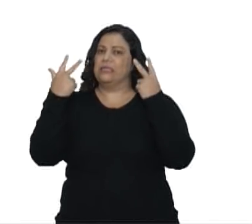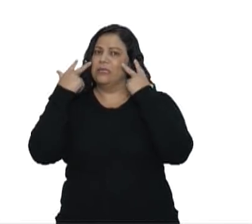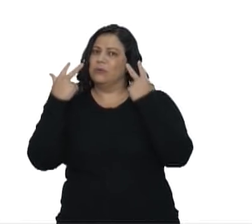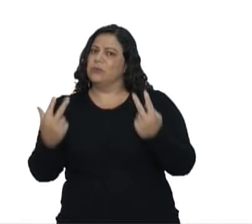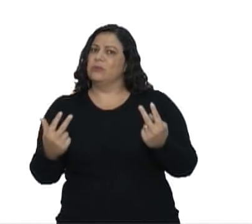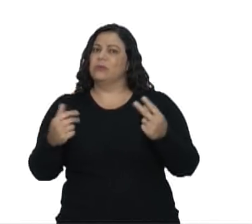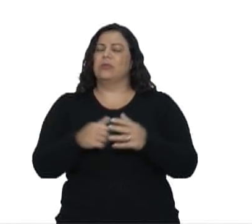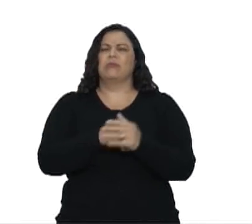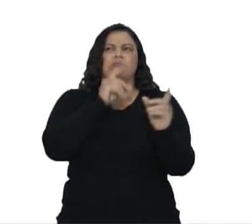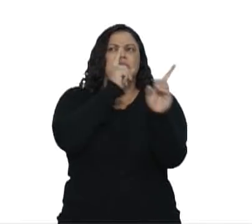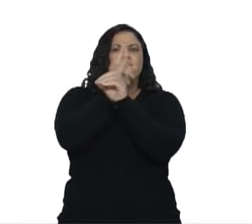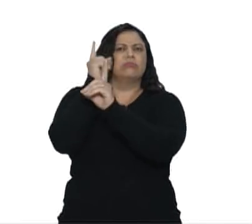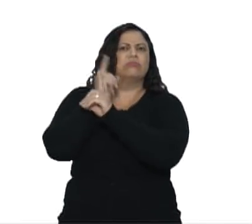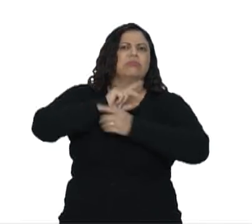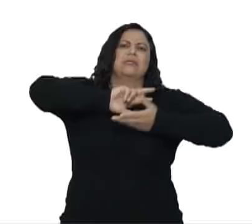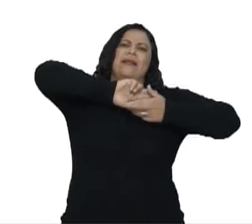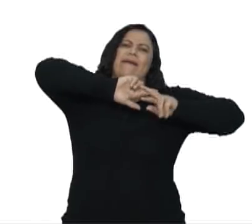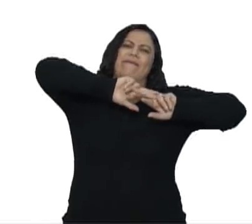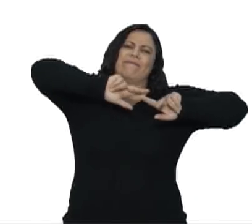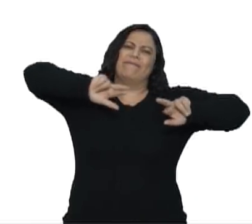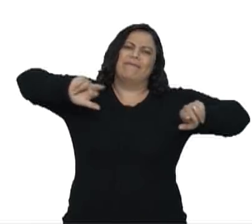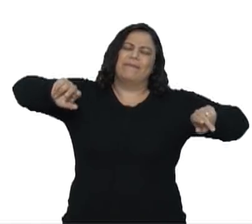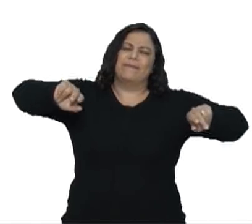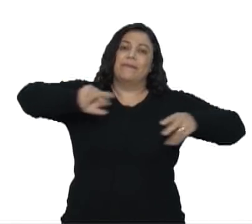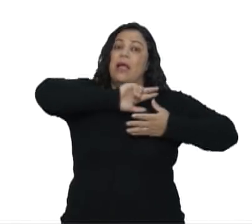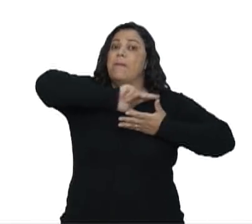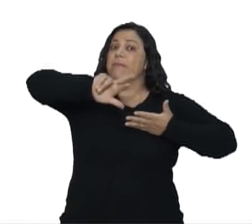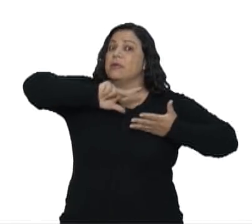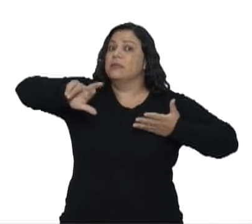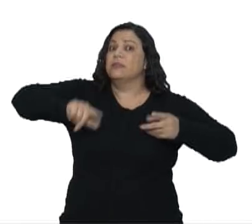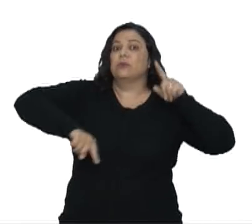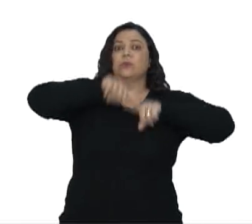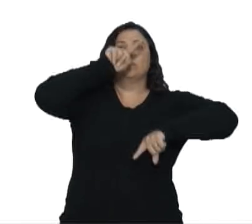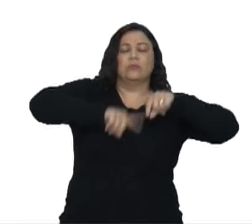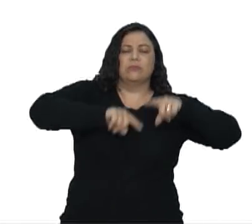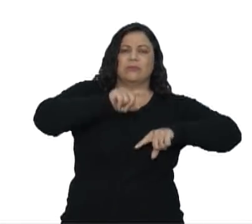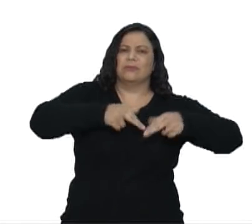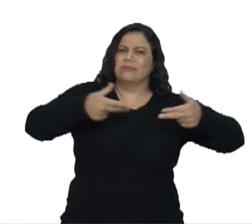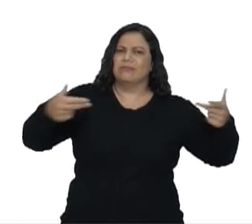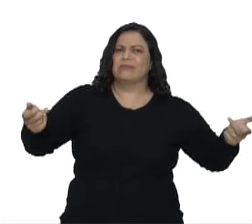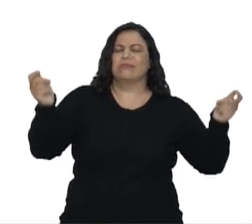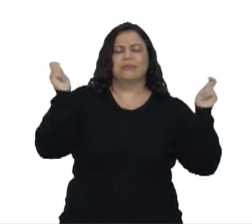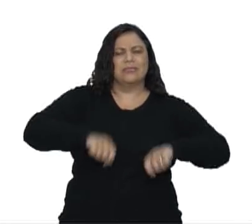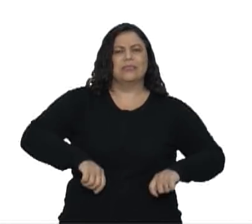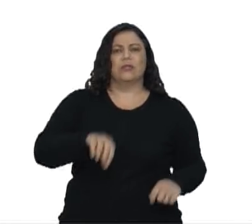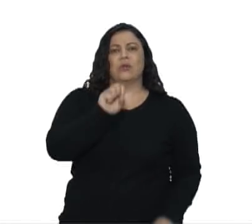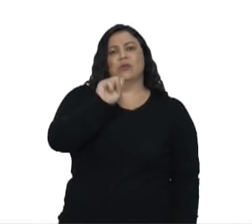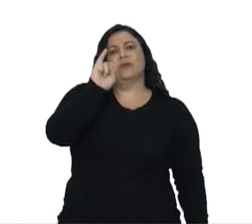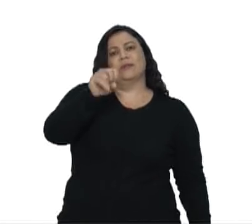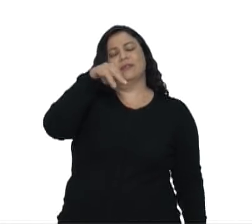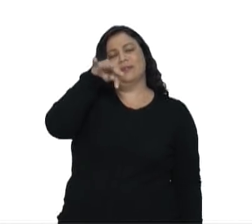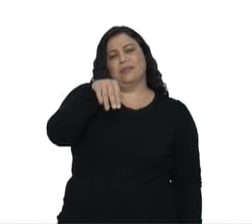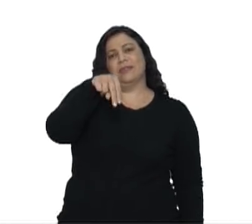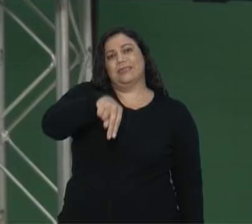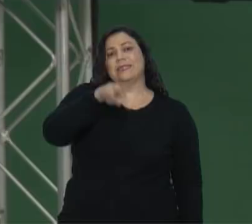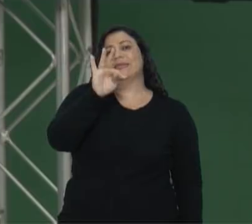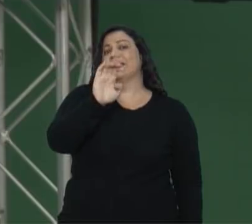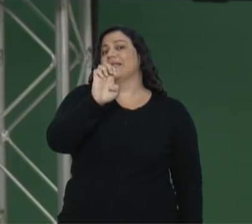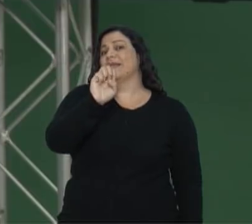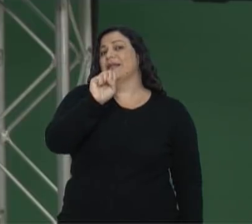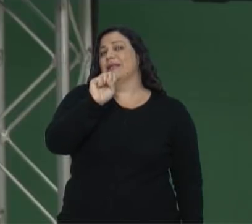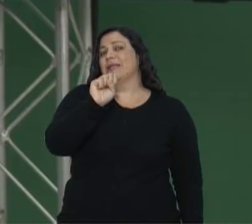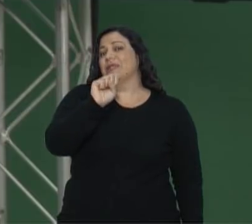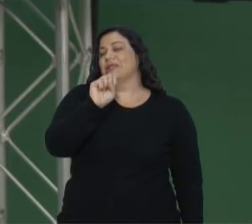que vários materiais que utilizamos no nosso cotidiano são sintéticos. Como, por exemplo, então